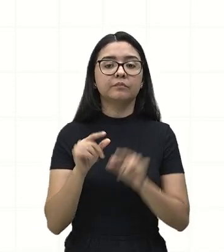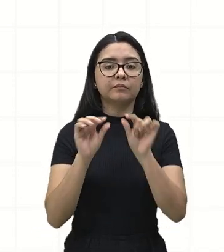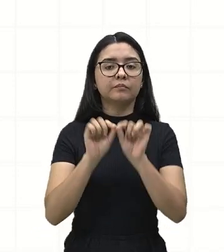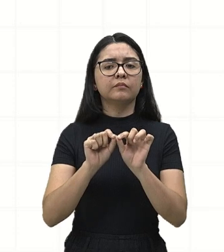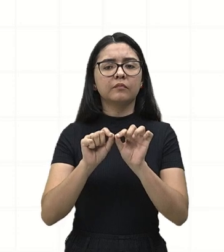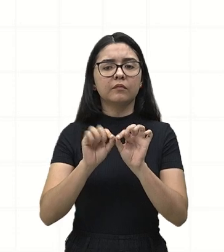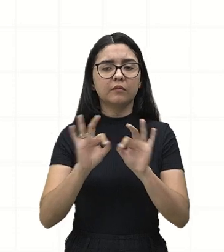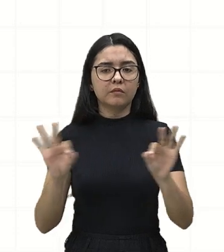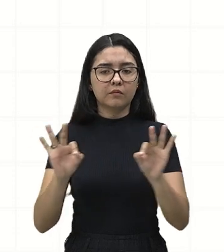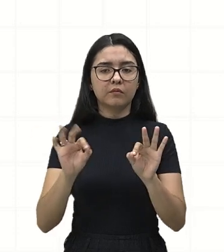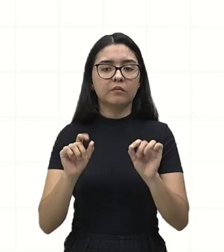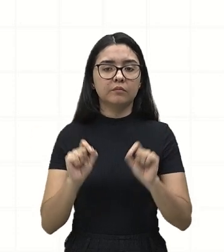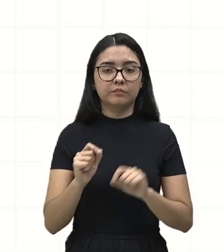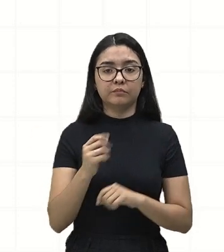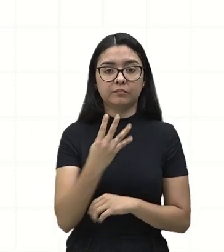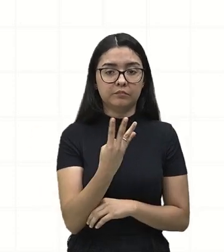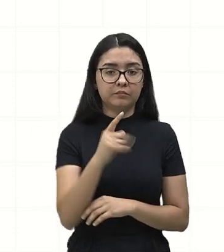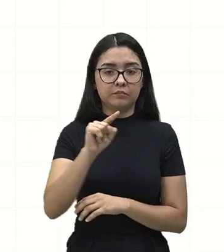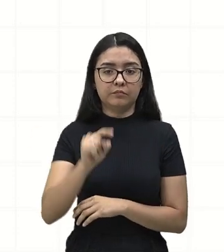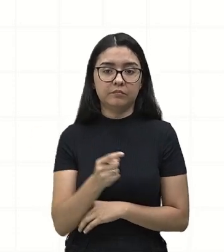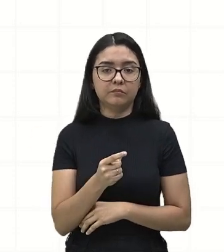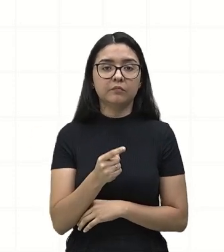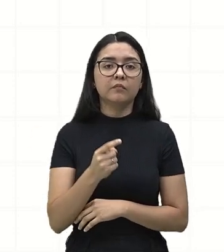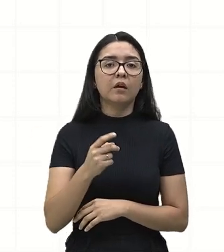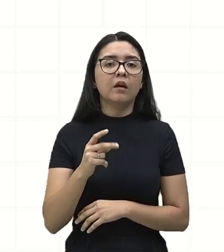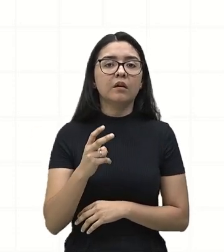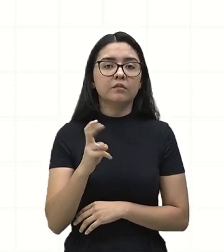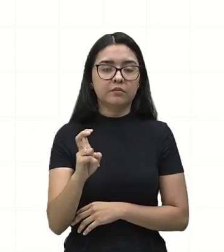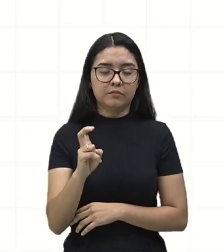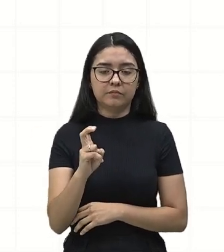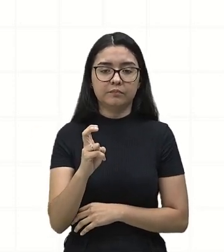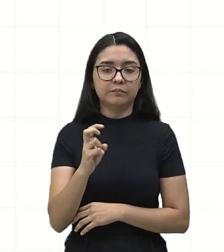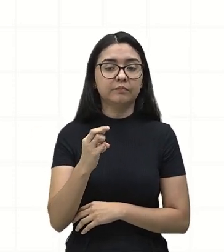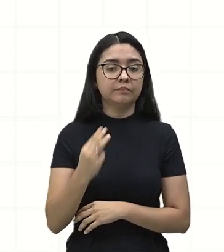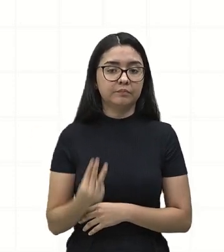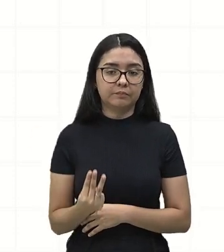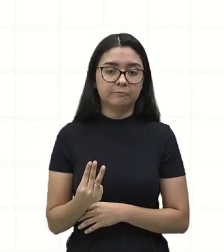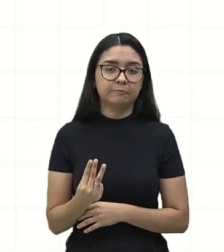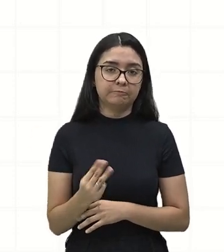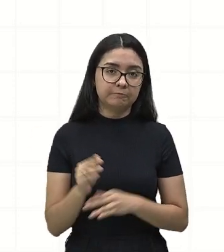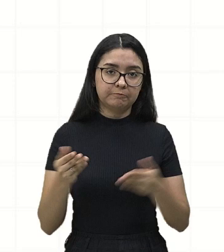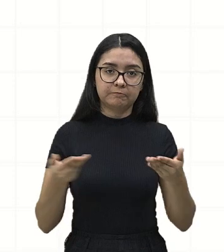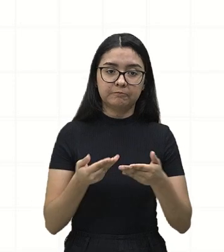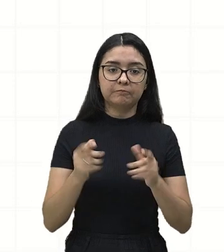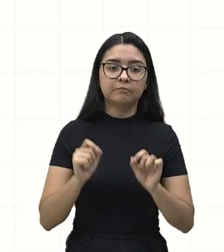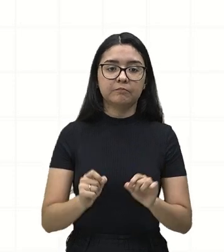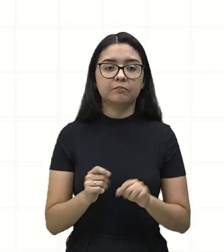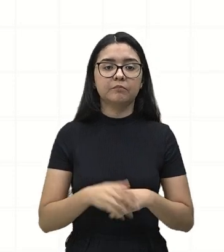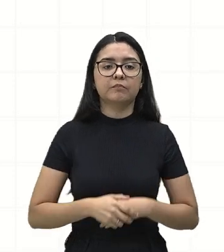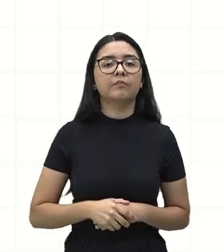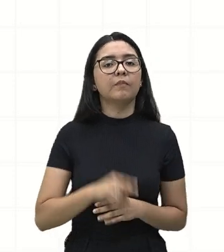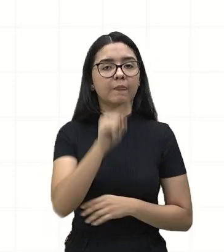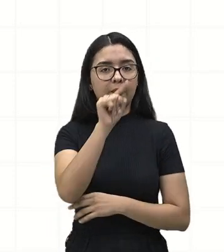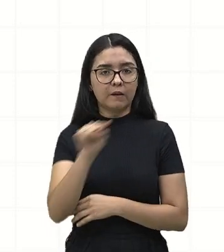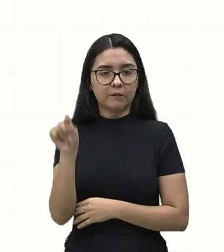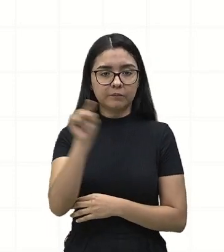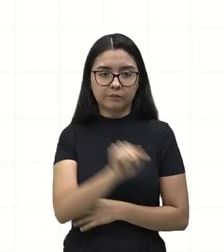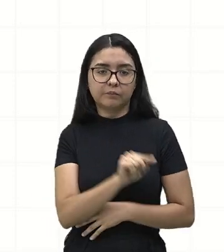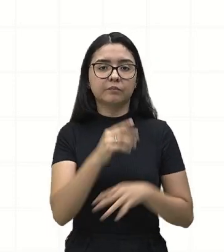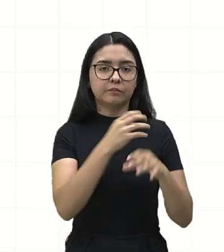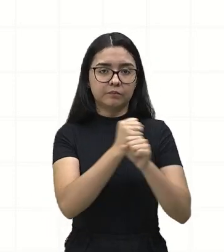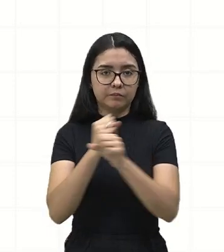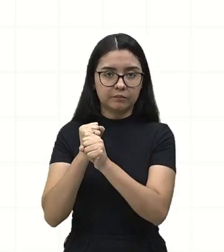4,5 está para 3. E aí, ó, vou lá fazer novamente o produto dos meios pelos